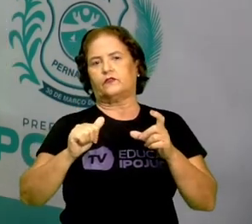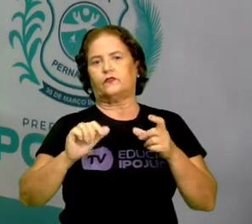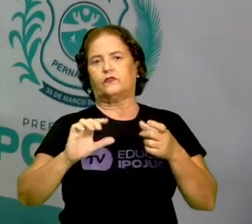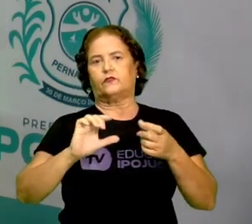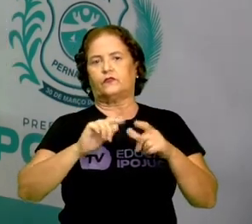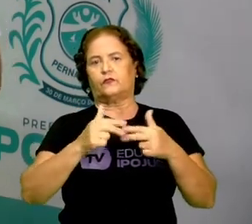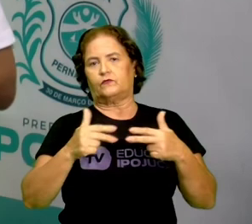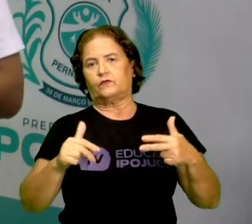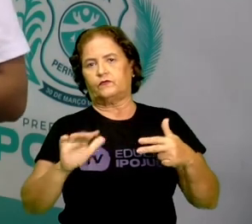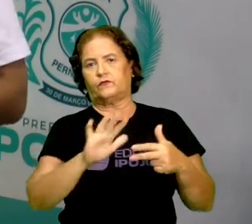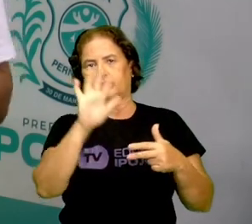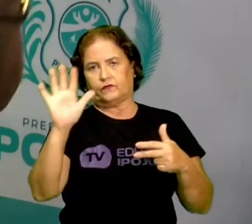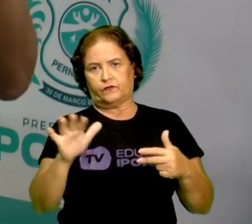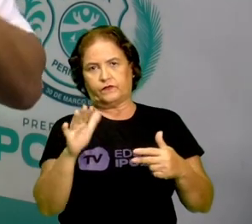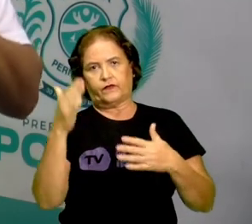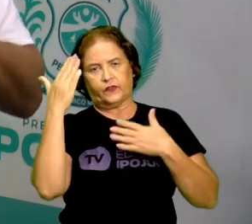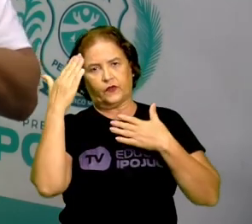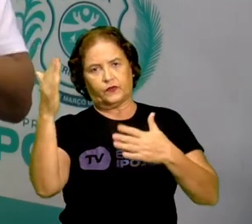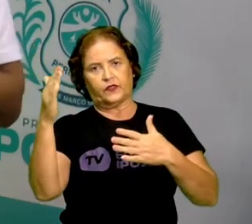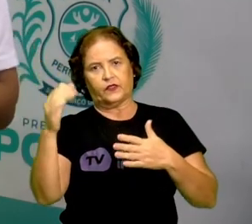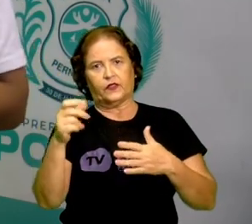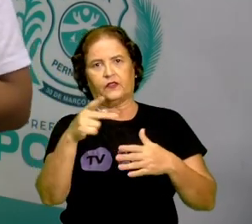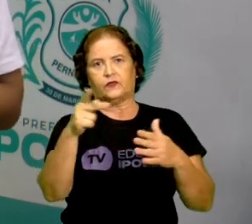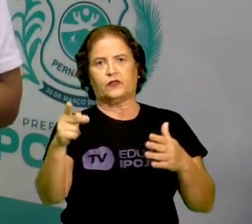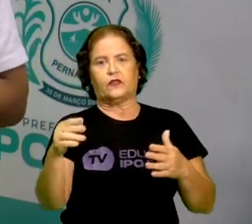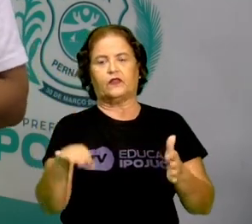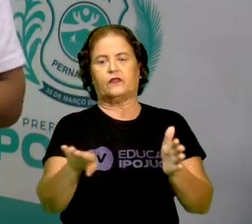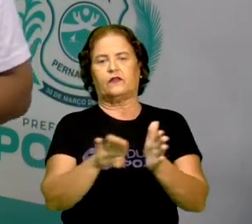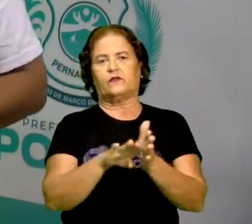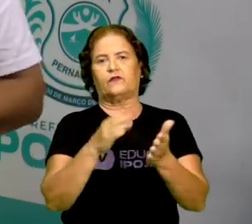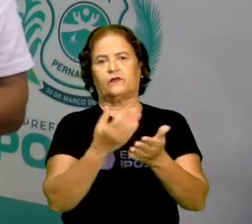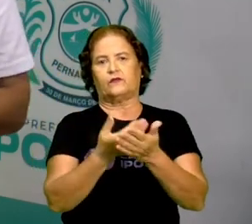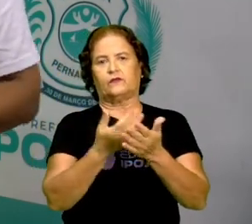Grata por sua atenção e até a próxima aula.